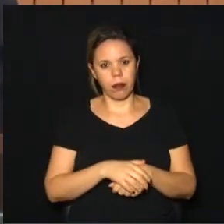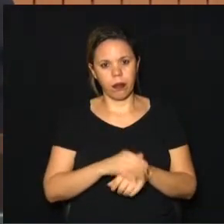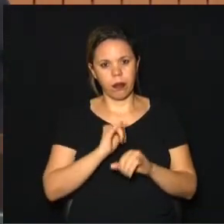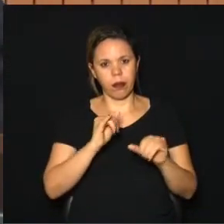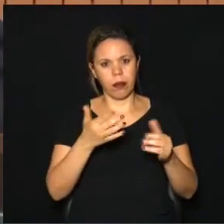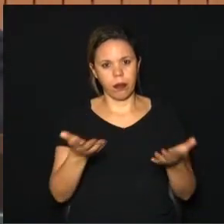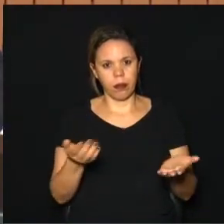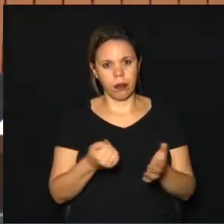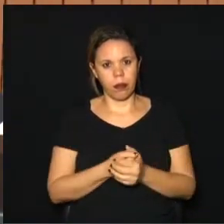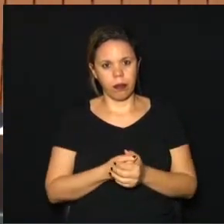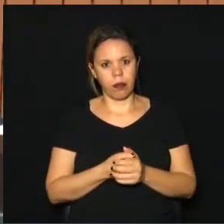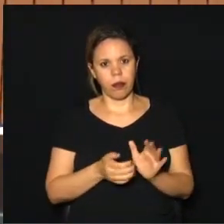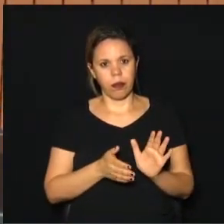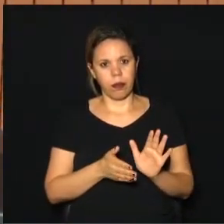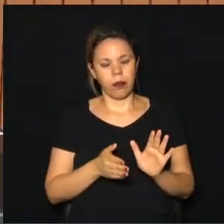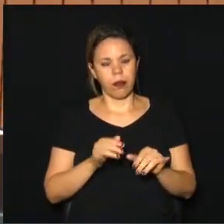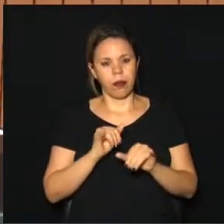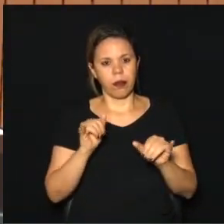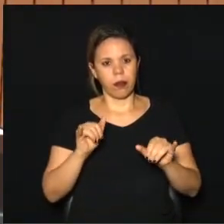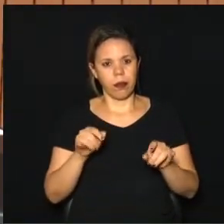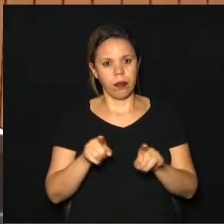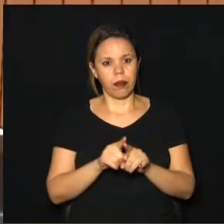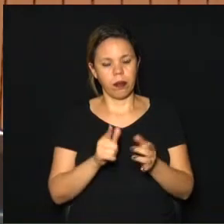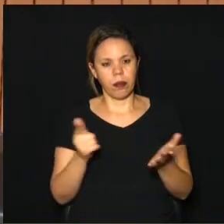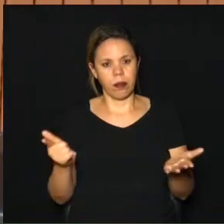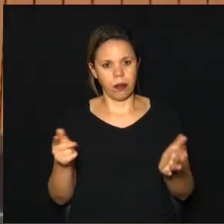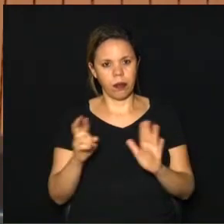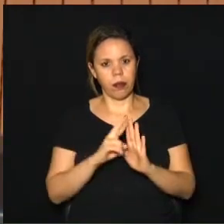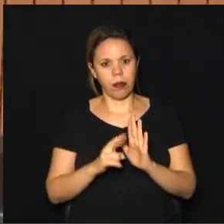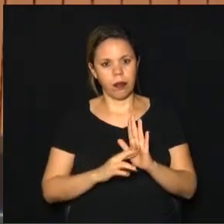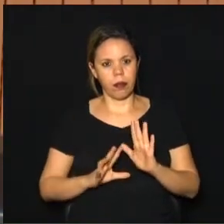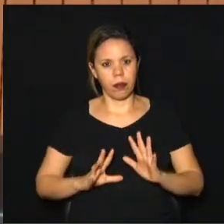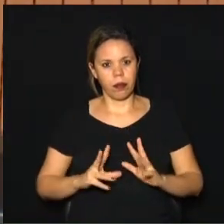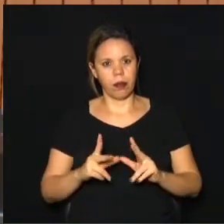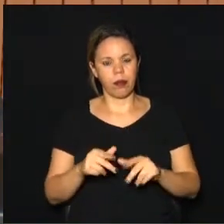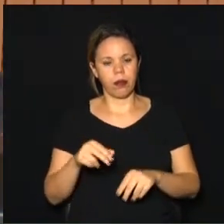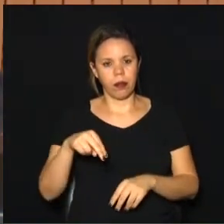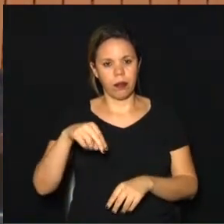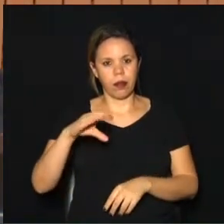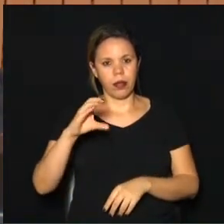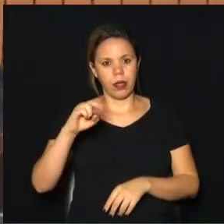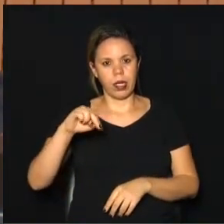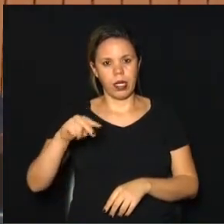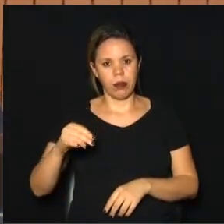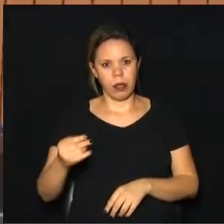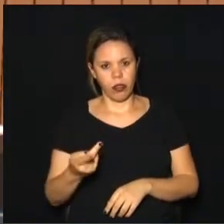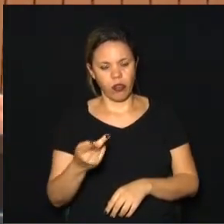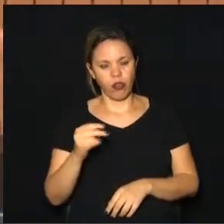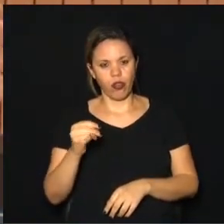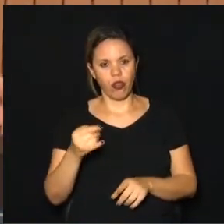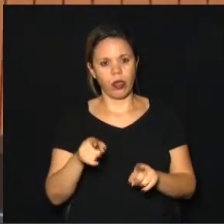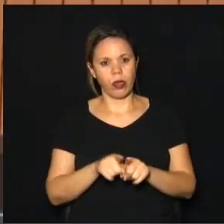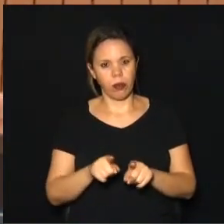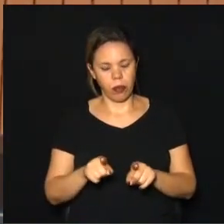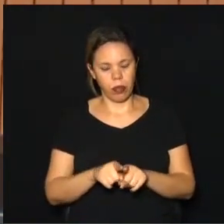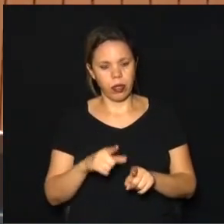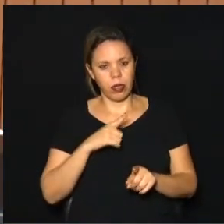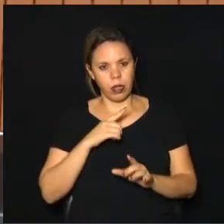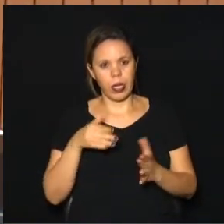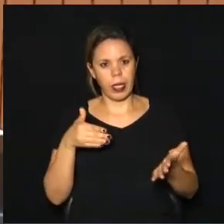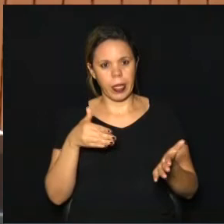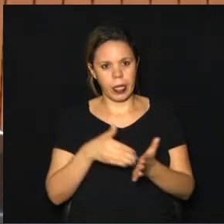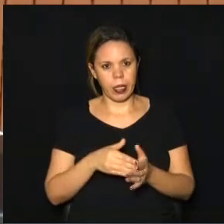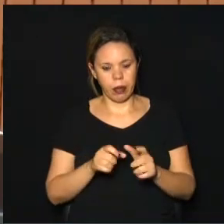para vocês que a propaganda em jornal, além de ter essas regrinhas todas de CNPJ, etc., e elas também têm limite